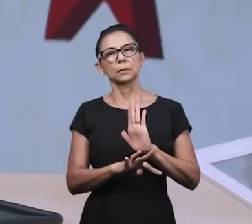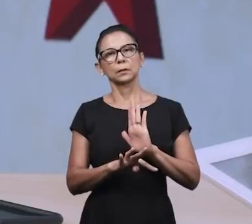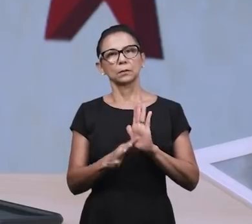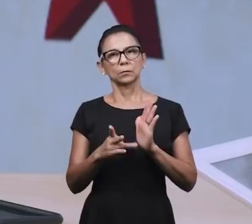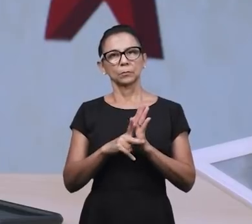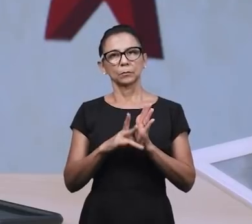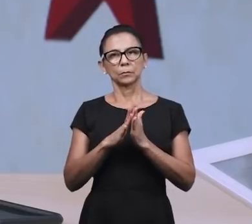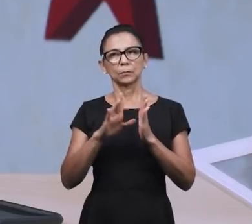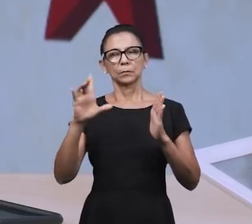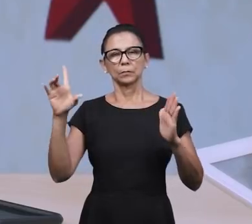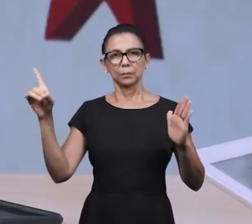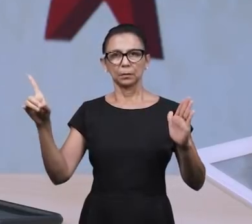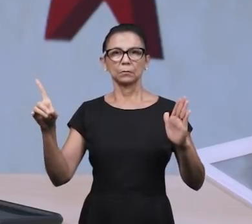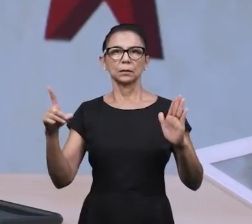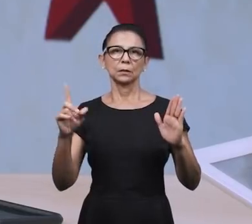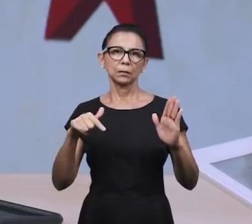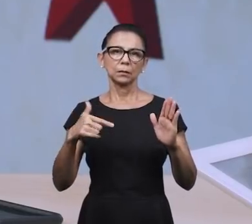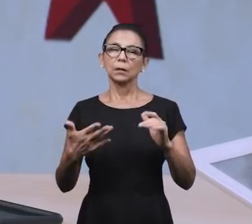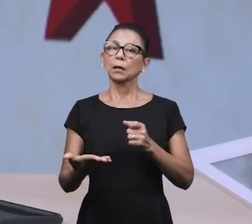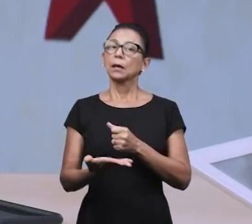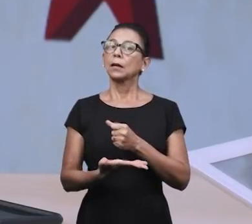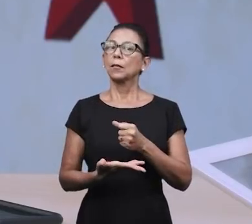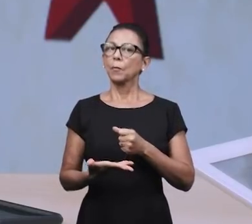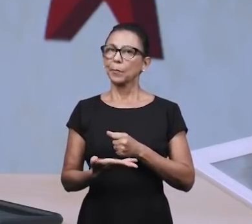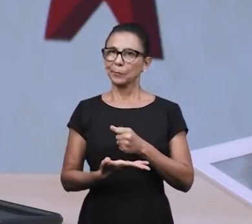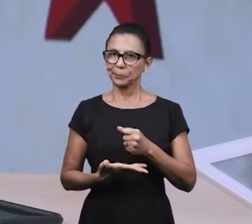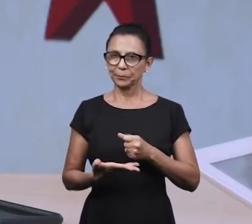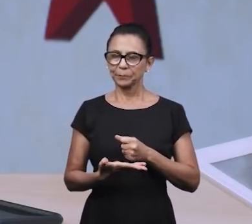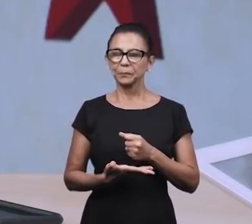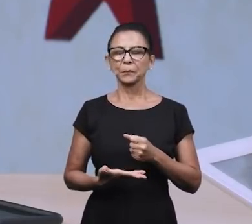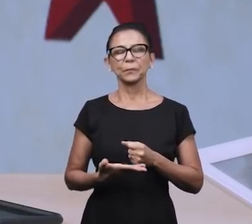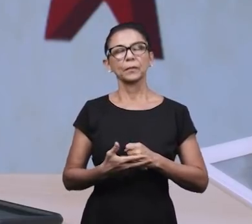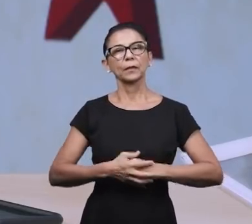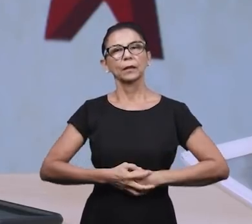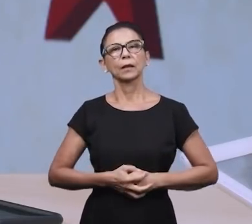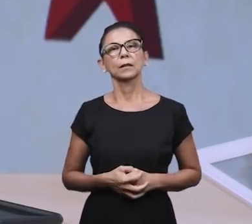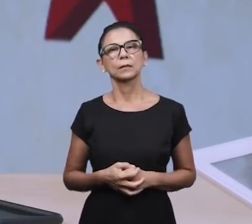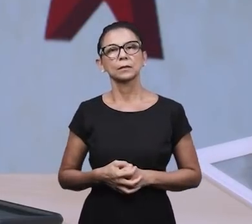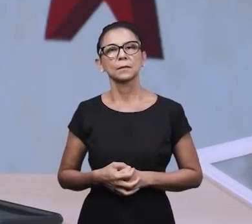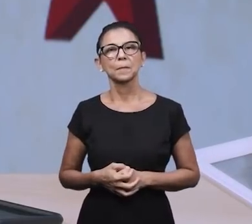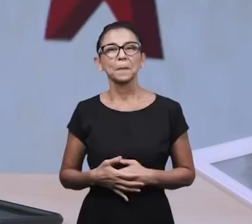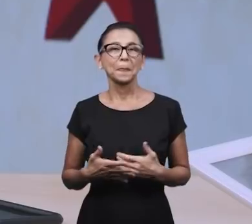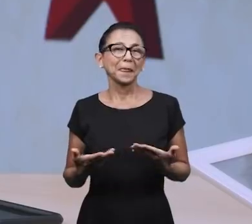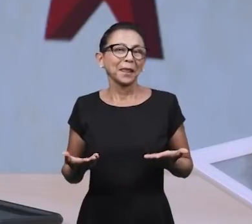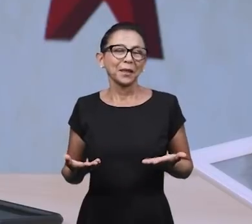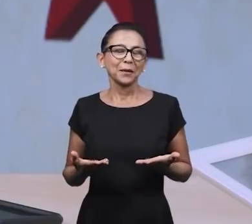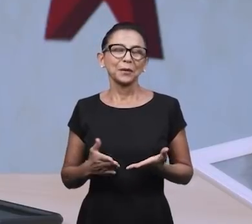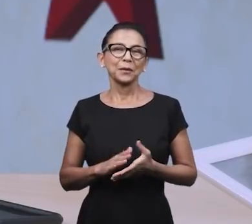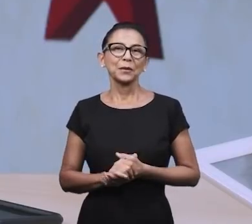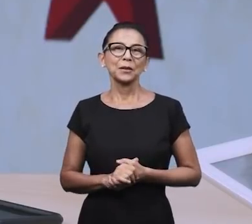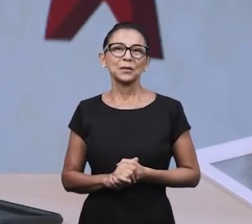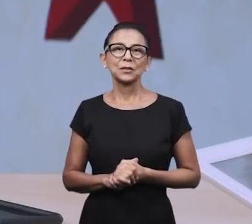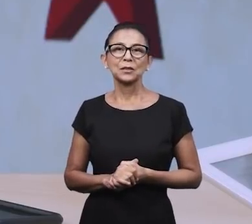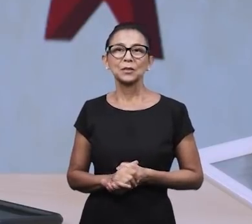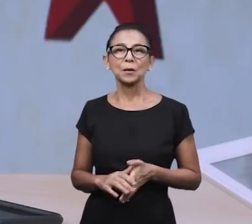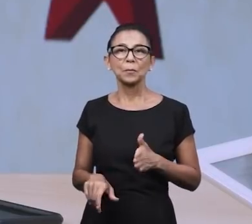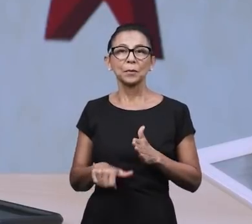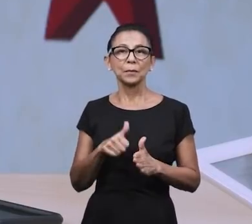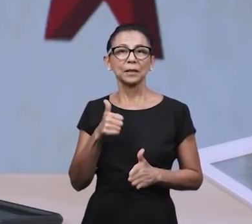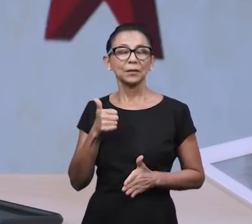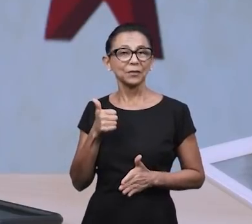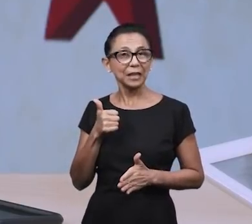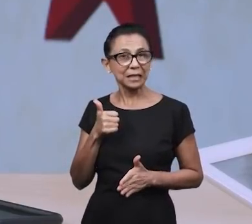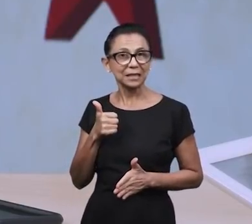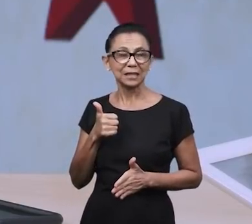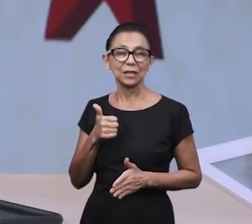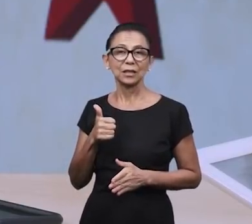bíblico, para ser o texto base para aquela edição do programa. E pela primeira vez nós estamos fazendo os três programas